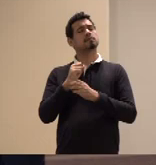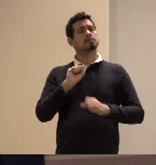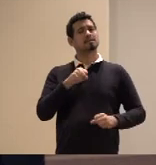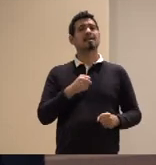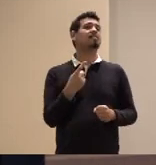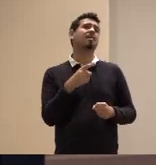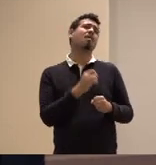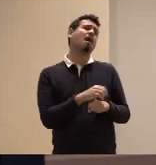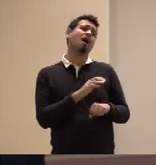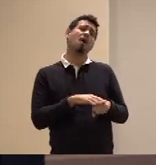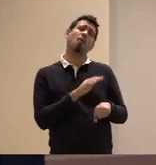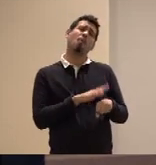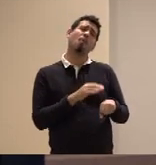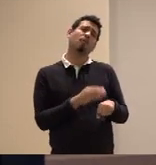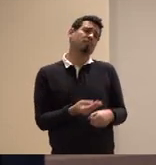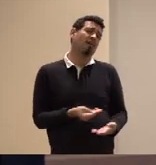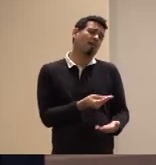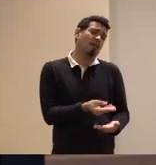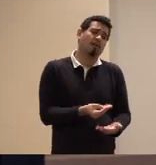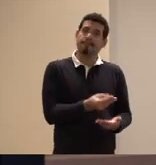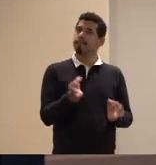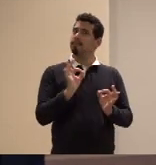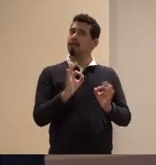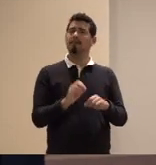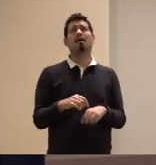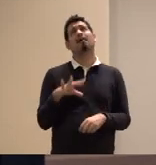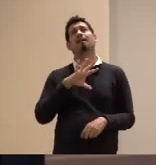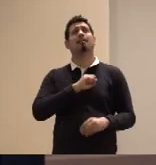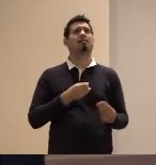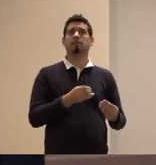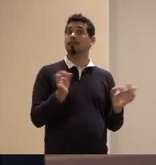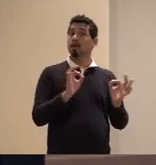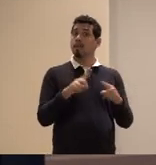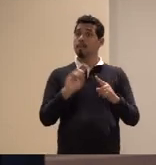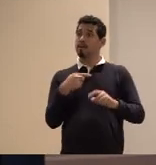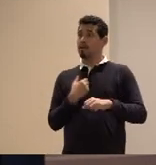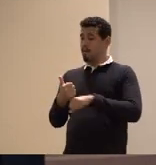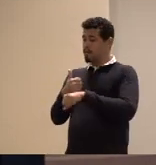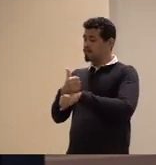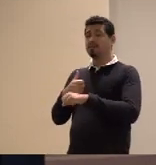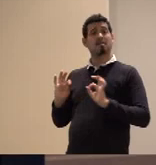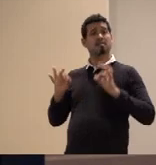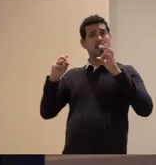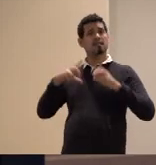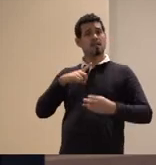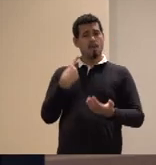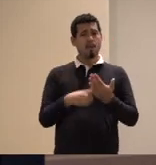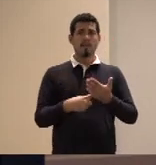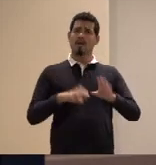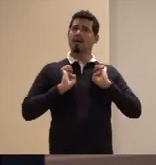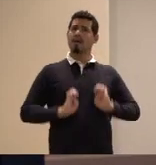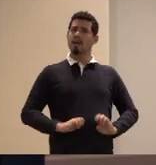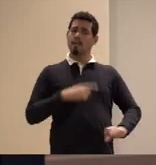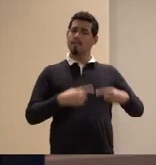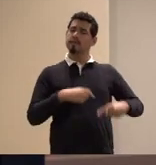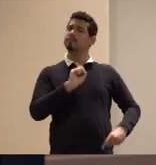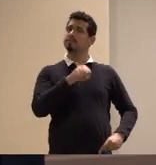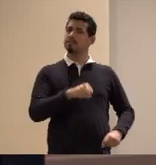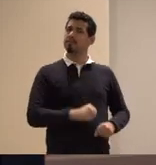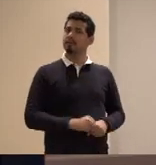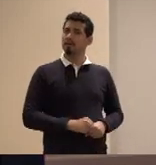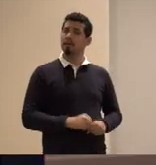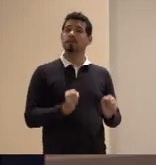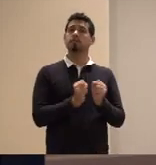por caridade, não porque nós queremos fazer um gesto de amor, mas porque somos profissionais técnicos, temos um compromisso ético-político